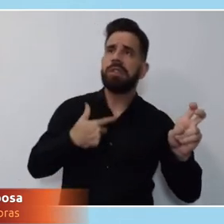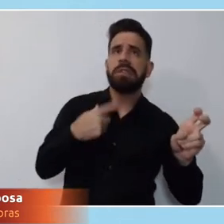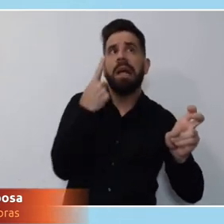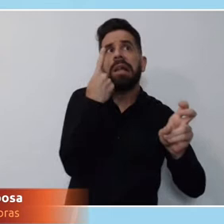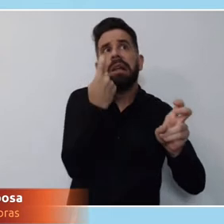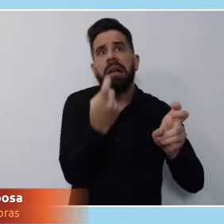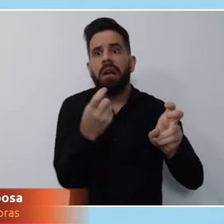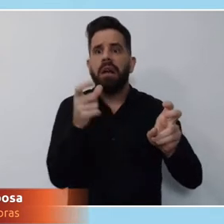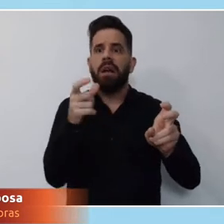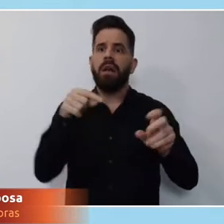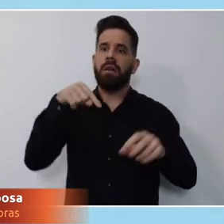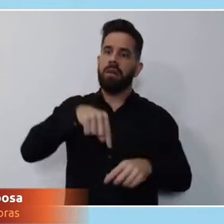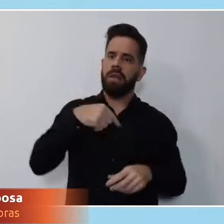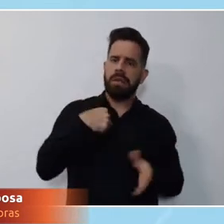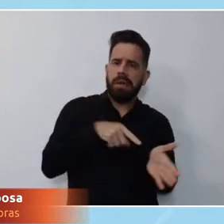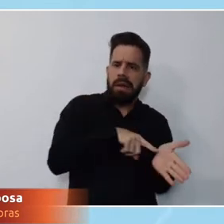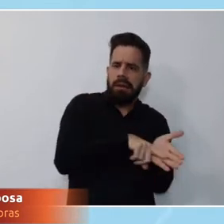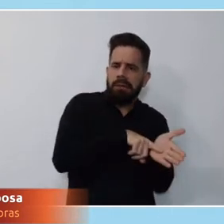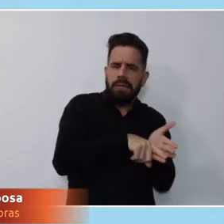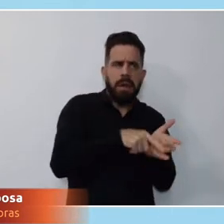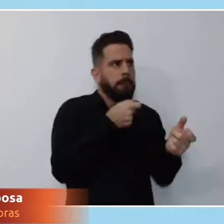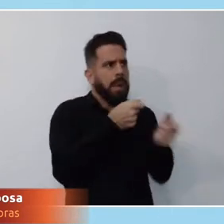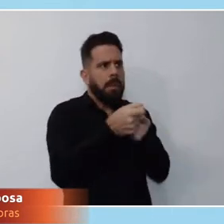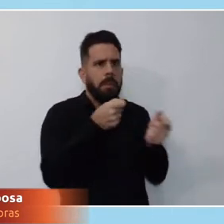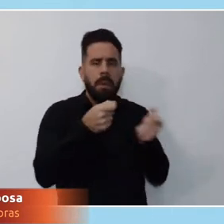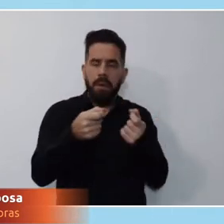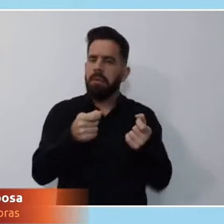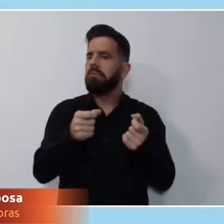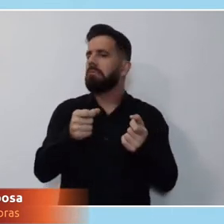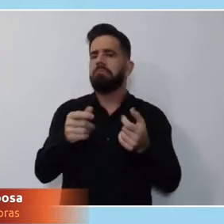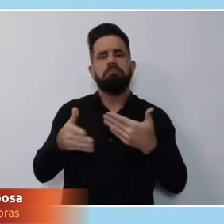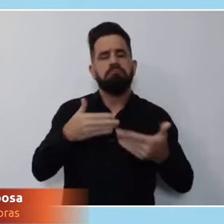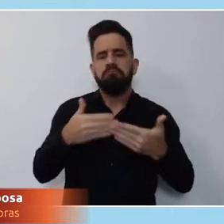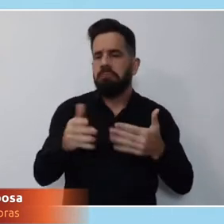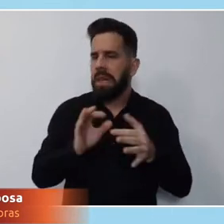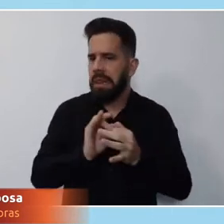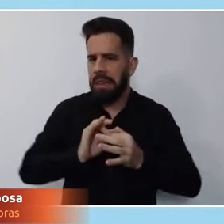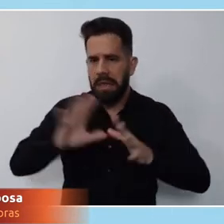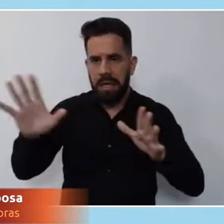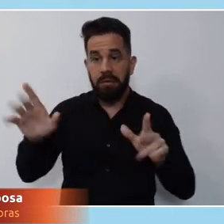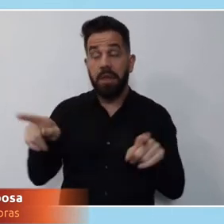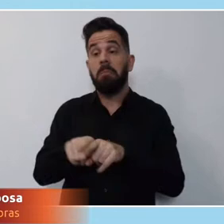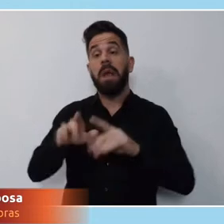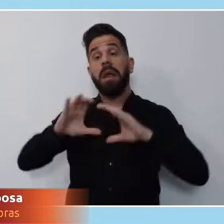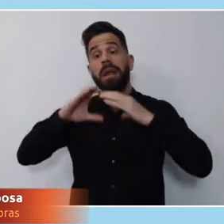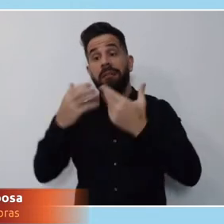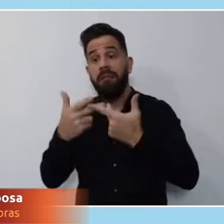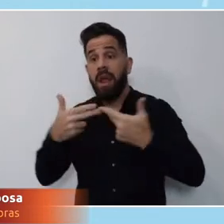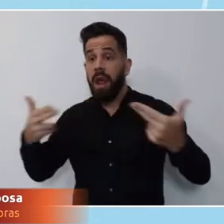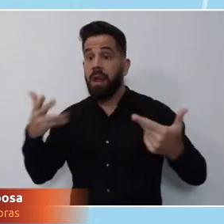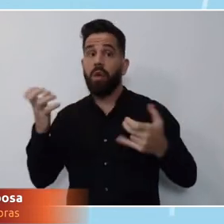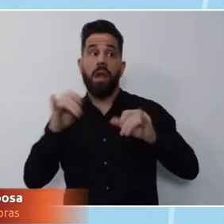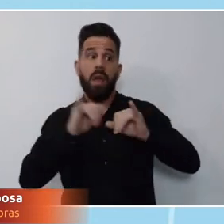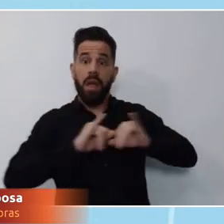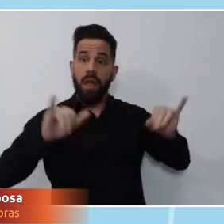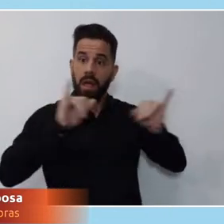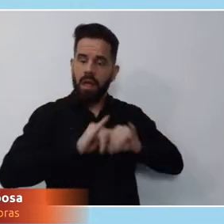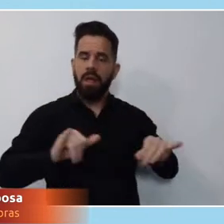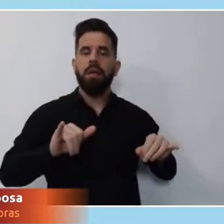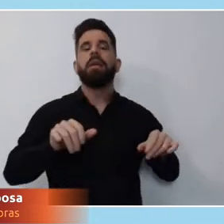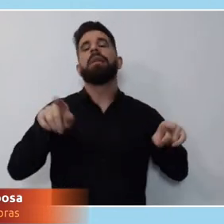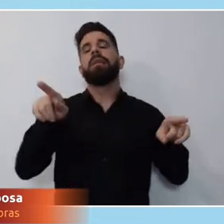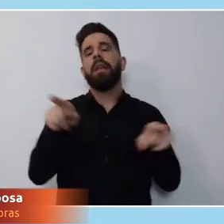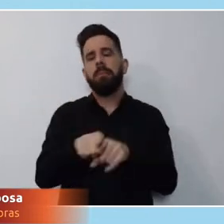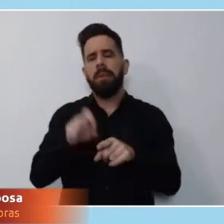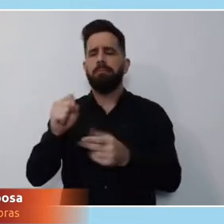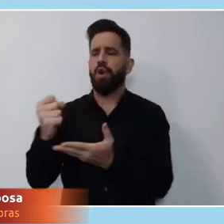aqui, um evento para ser divulgado, o que você quiser. Também dá para você fazer esse envio, né, da sua